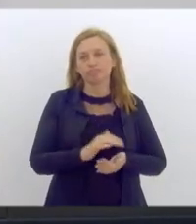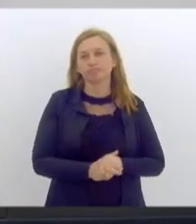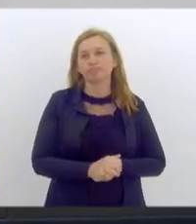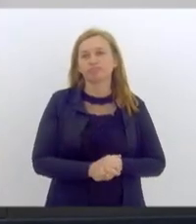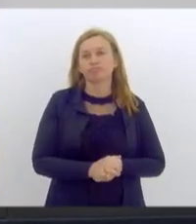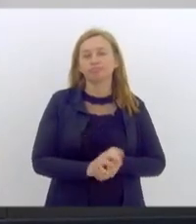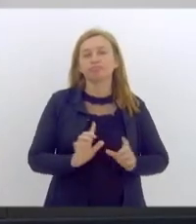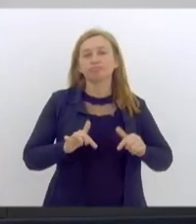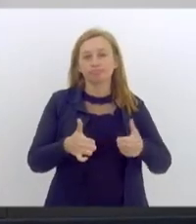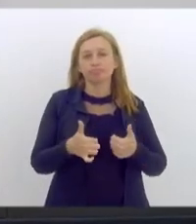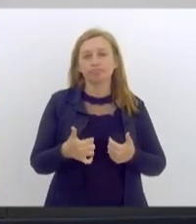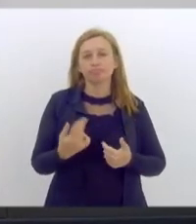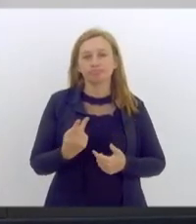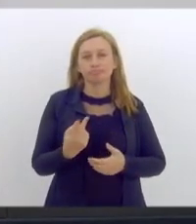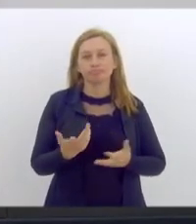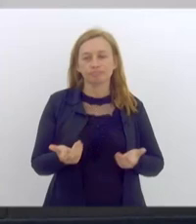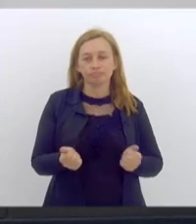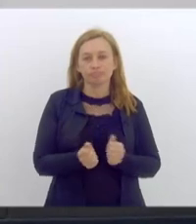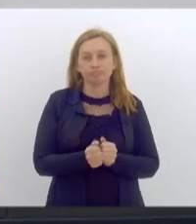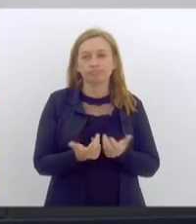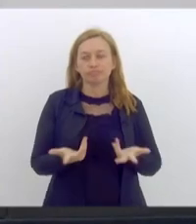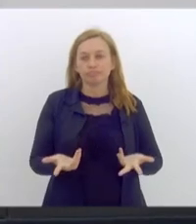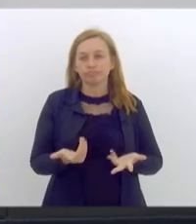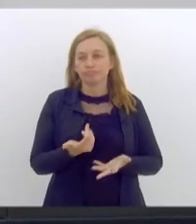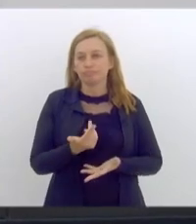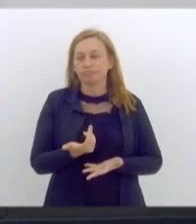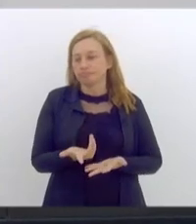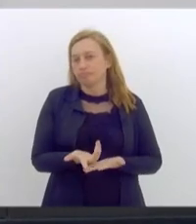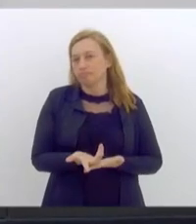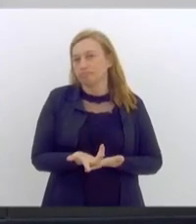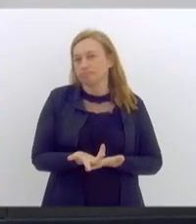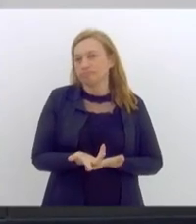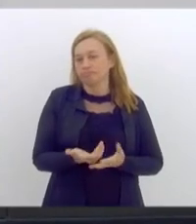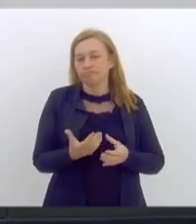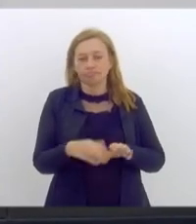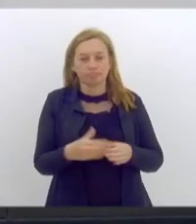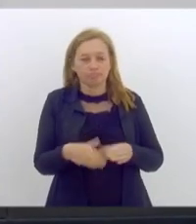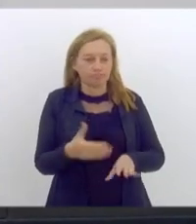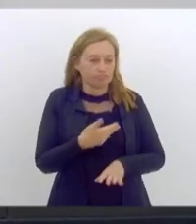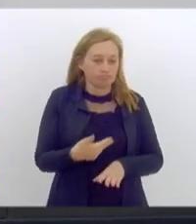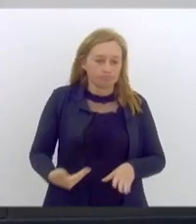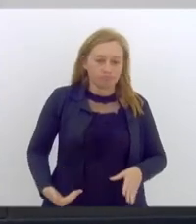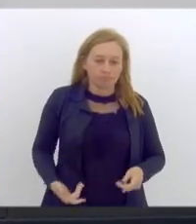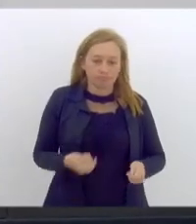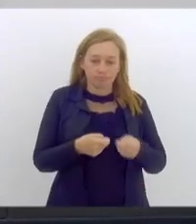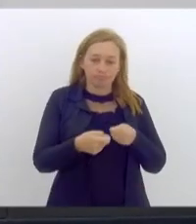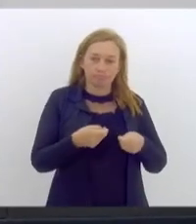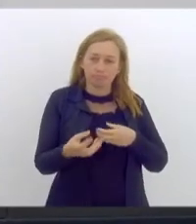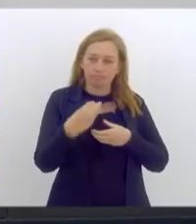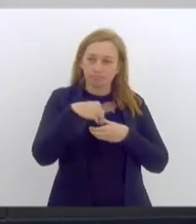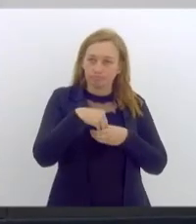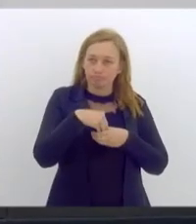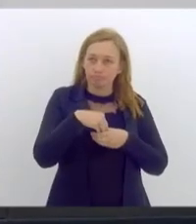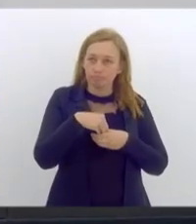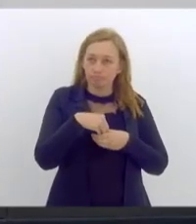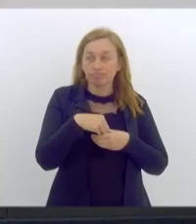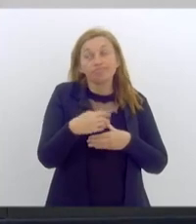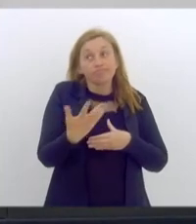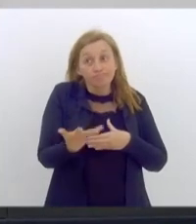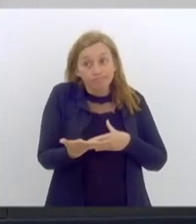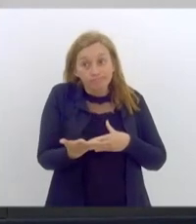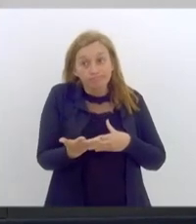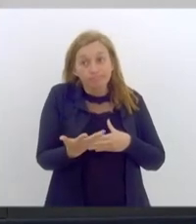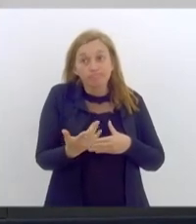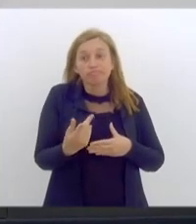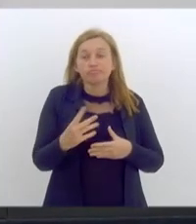agir aí então isso não abre concurso para o controle interno também acaba tudo